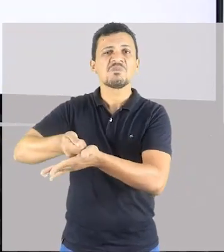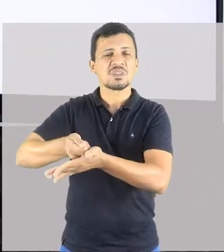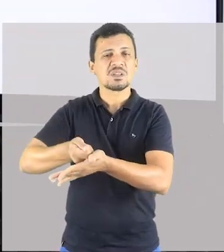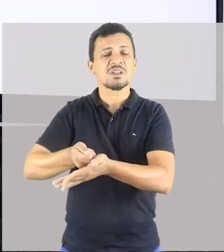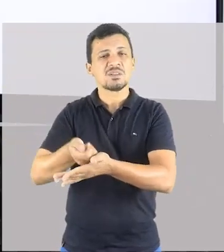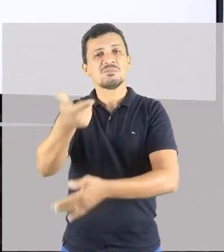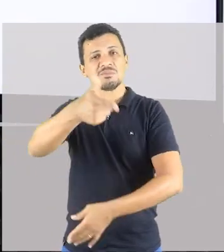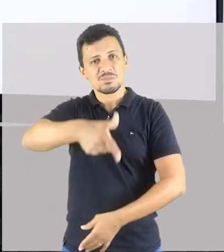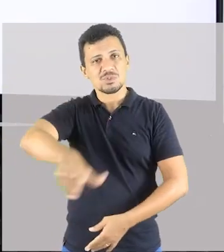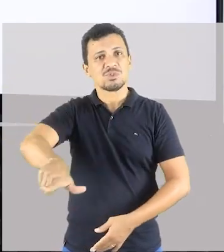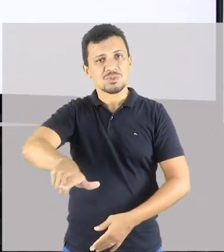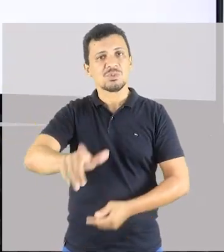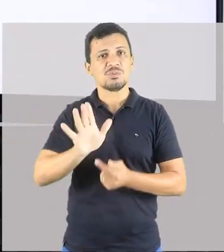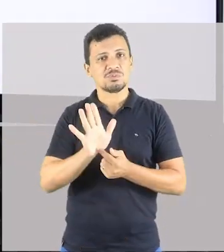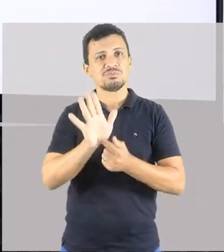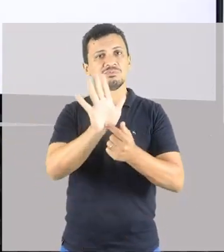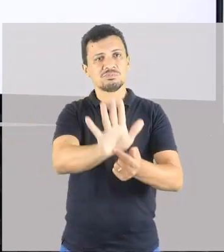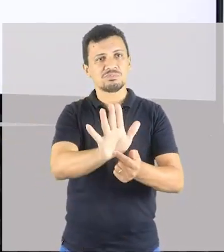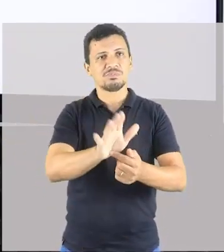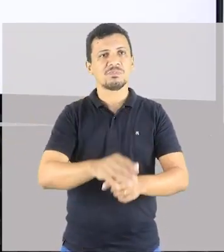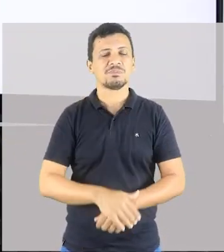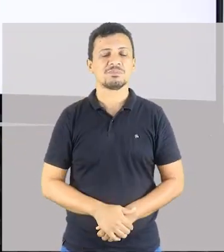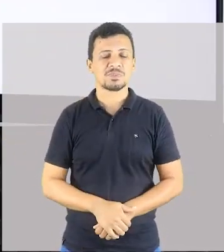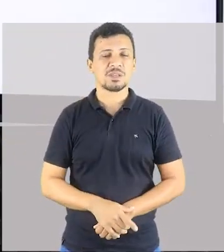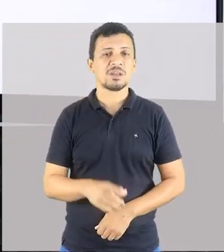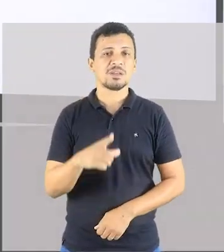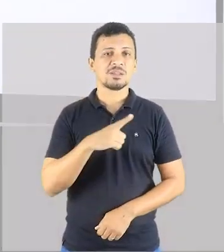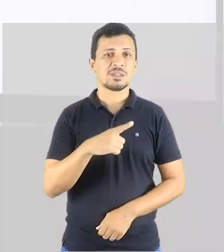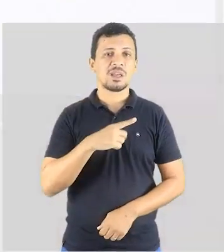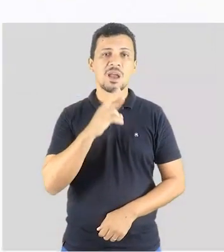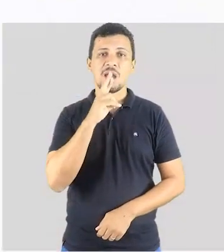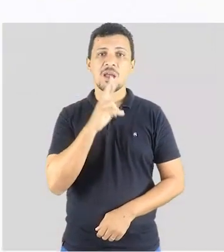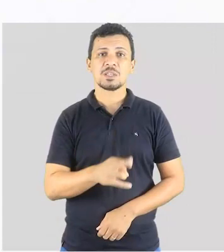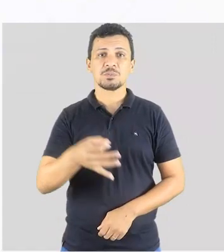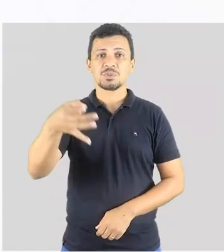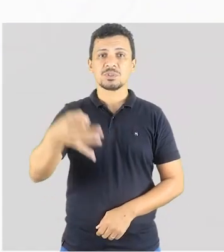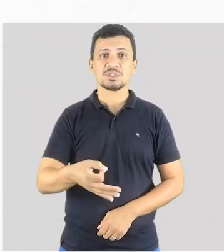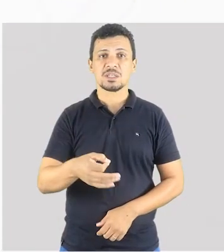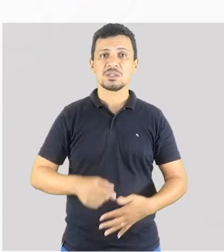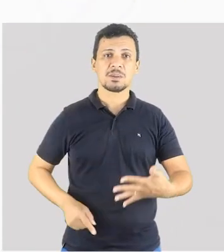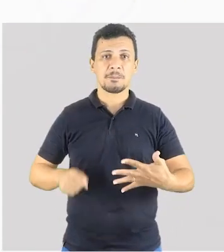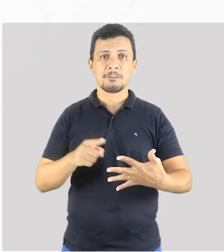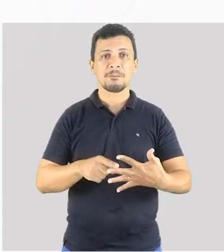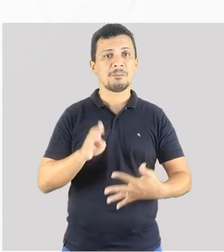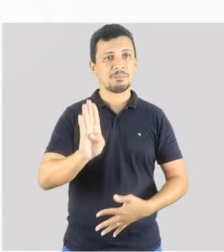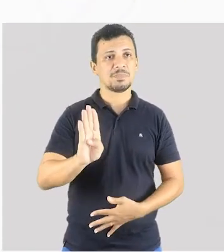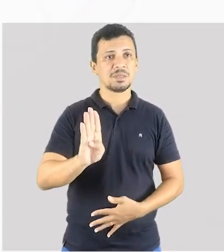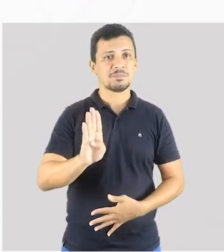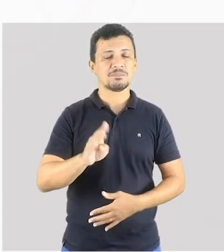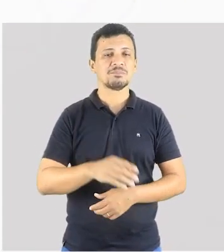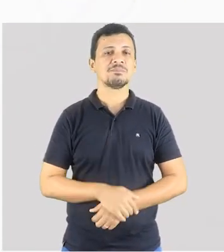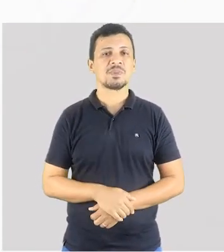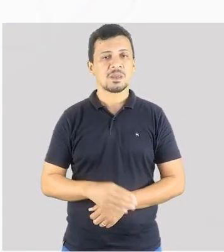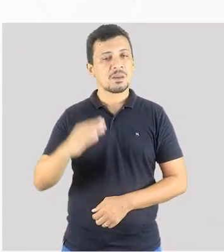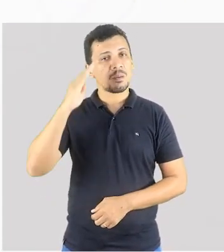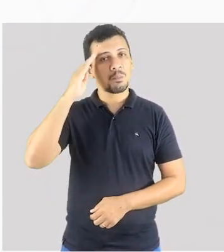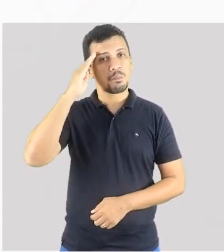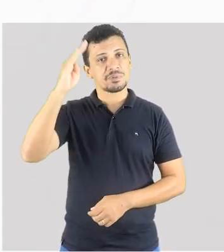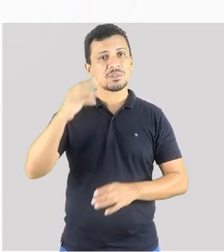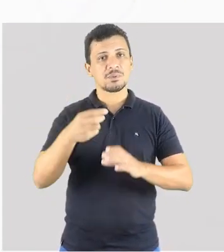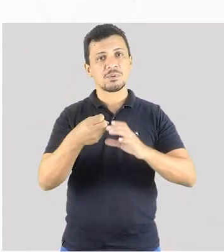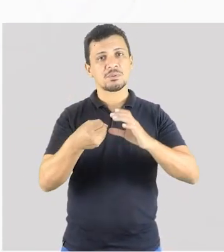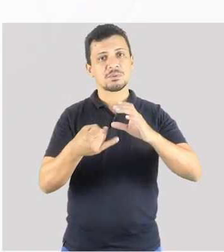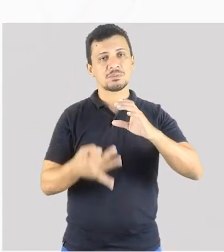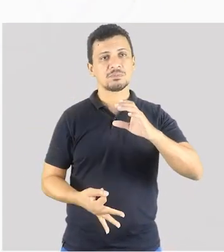Sendo novamente avivadas. E aí nós teríamos a opção correta, a letra B de Bola, tá? Como principal característica